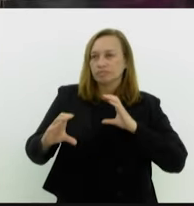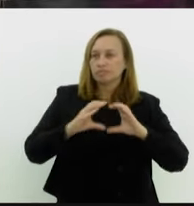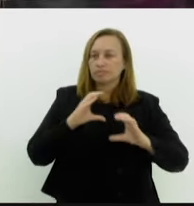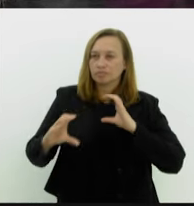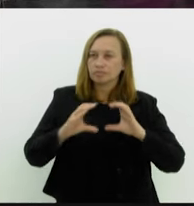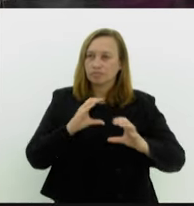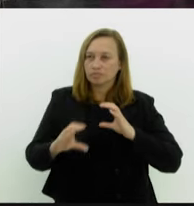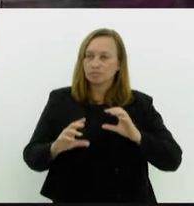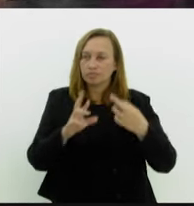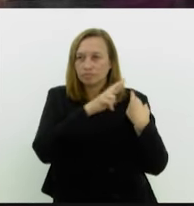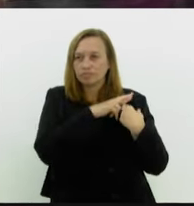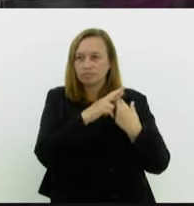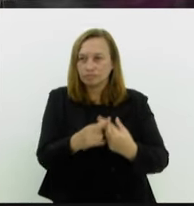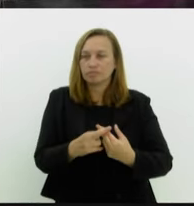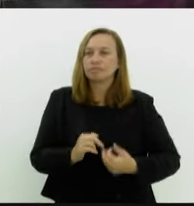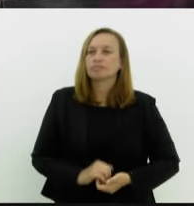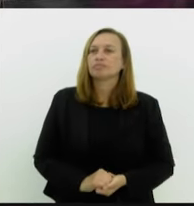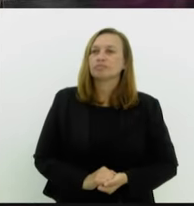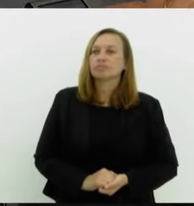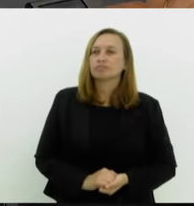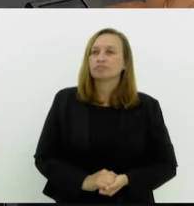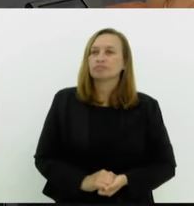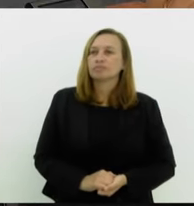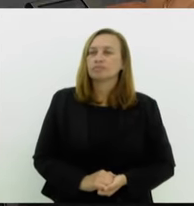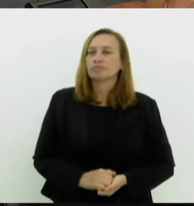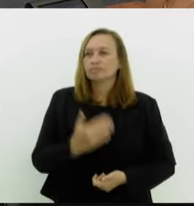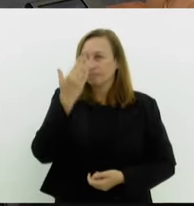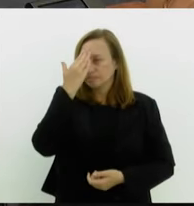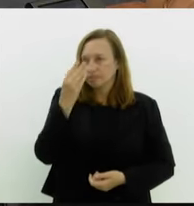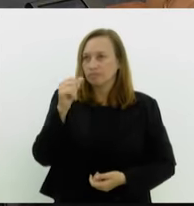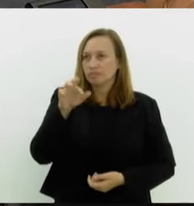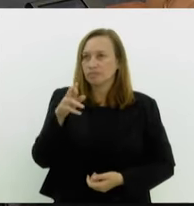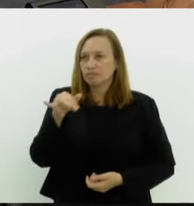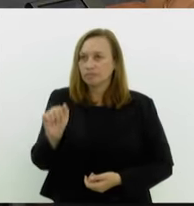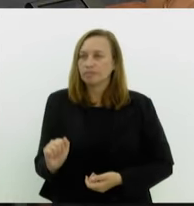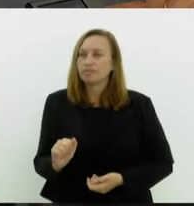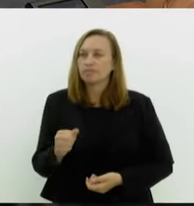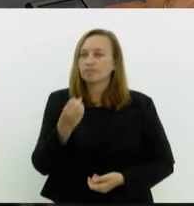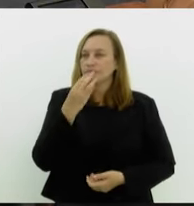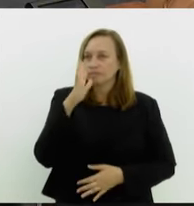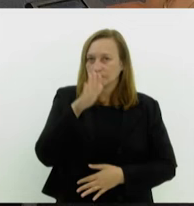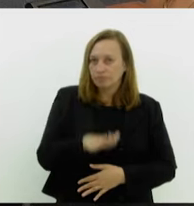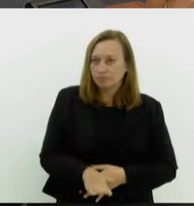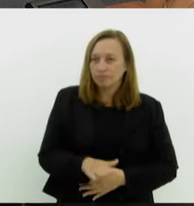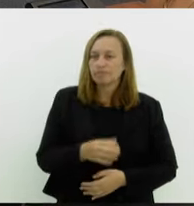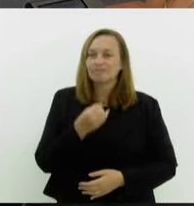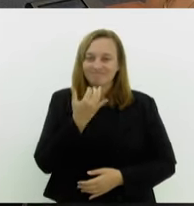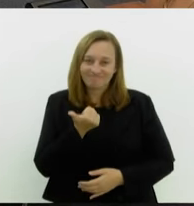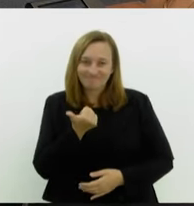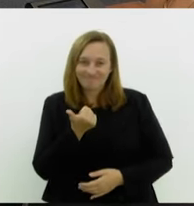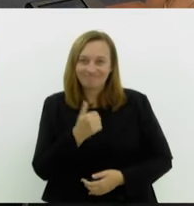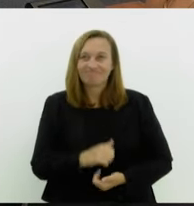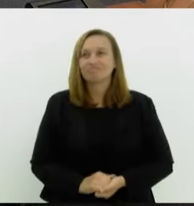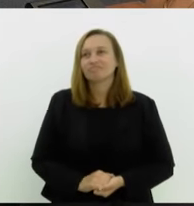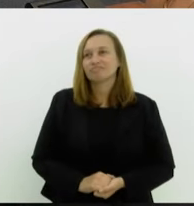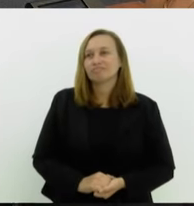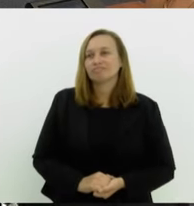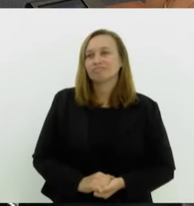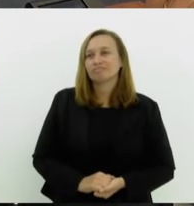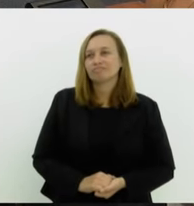e responsável com você obrigada Soraia Boa tarde tudo bem